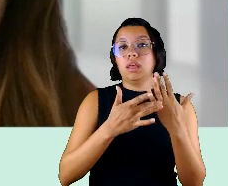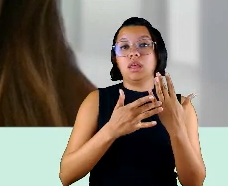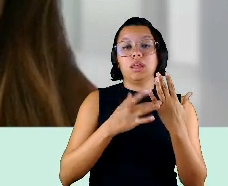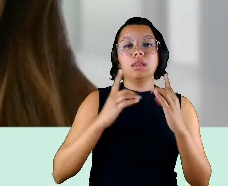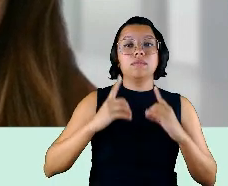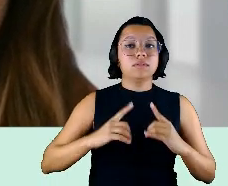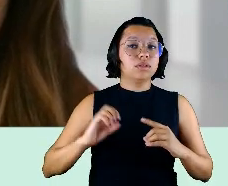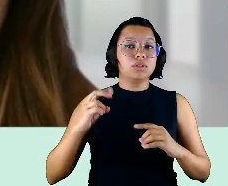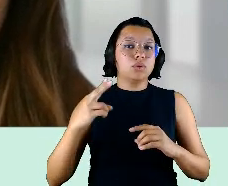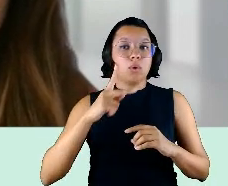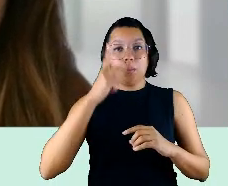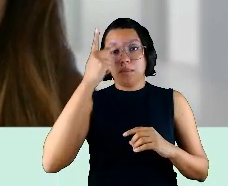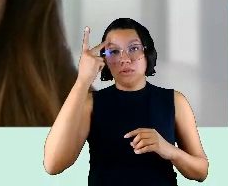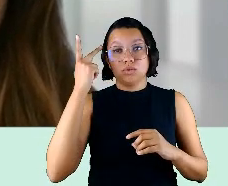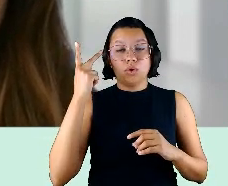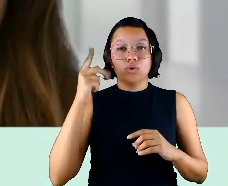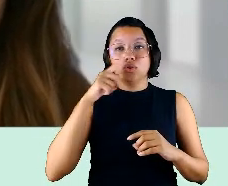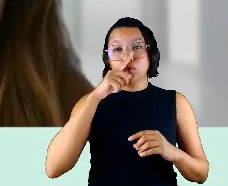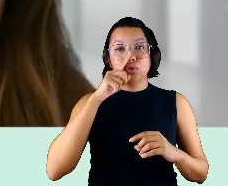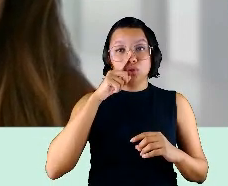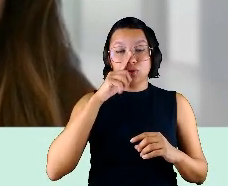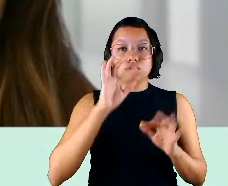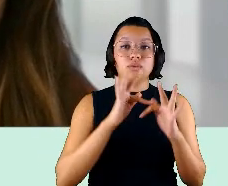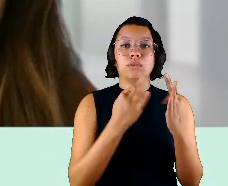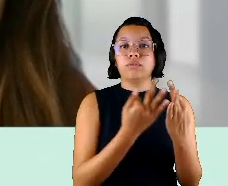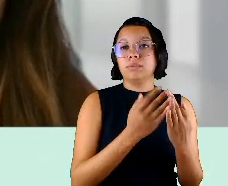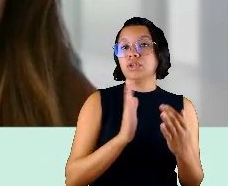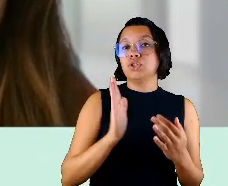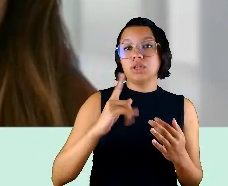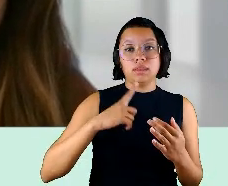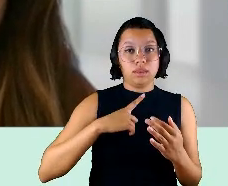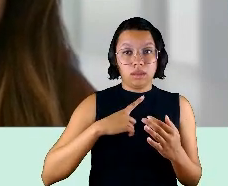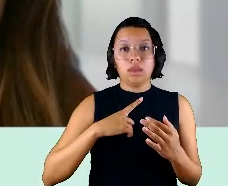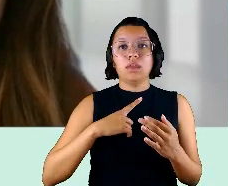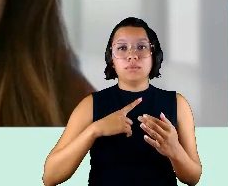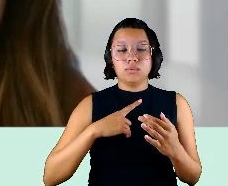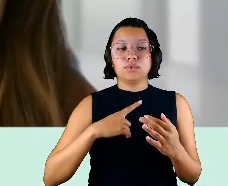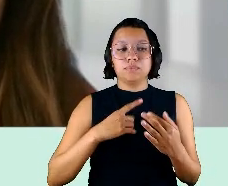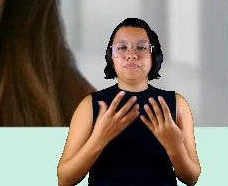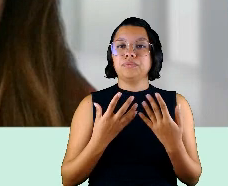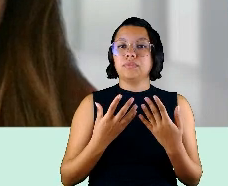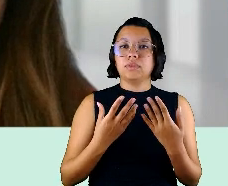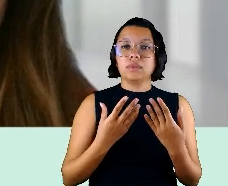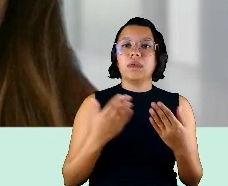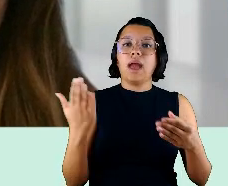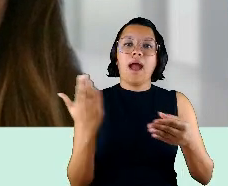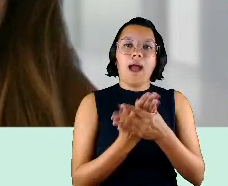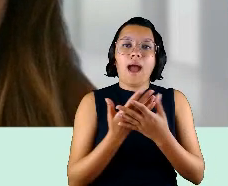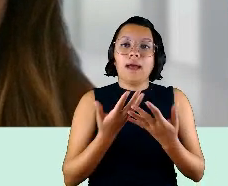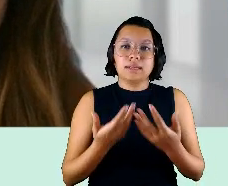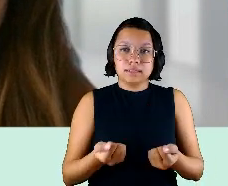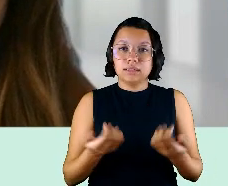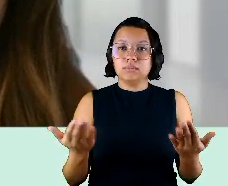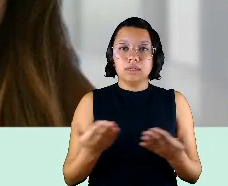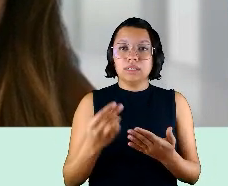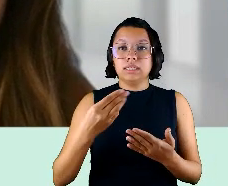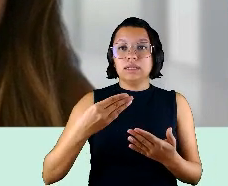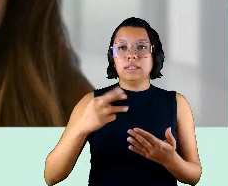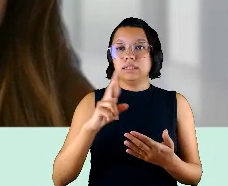né, essa situação na família, e nós já temos casos deferidos aqui na 3ª região, mas nós